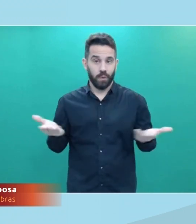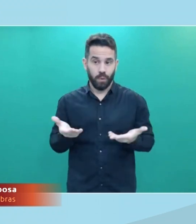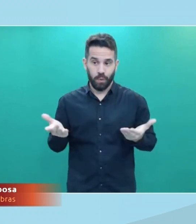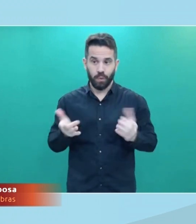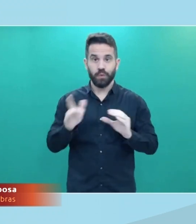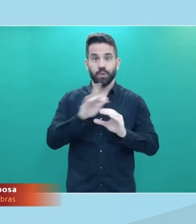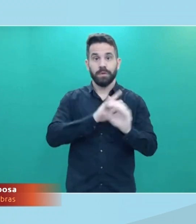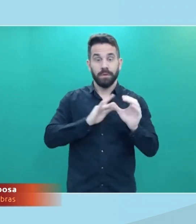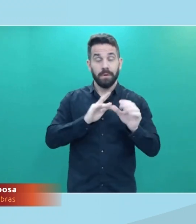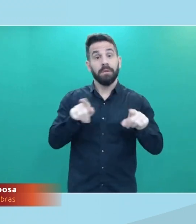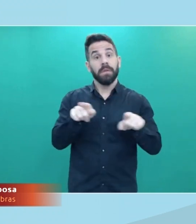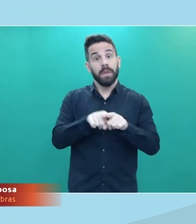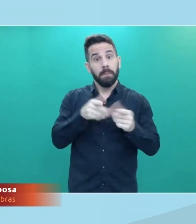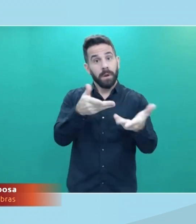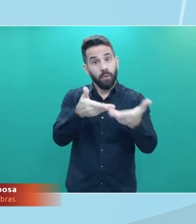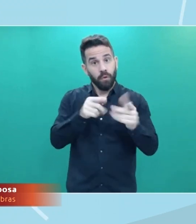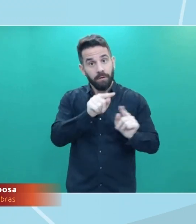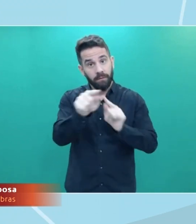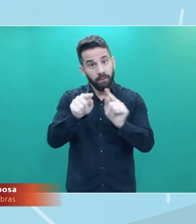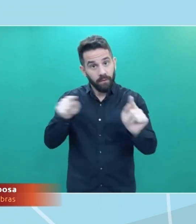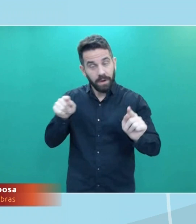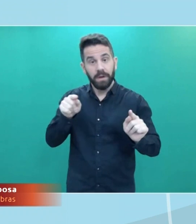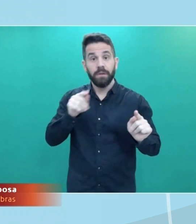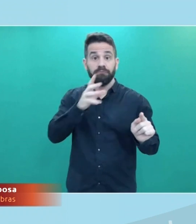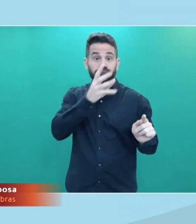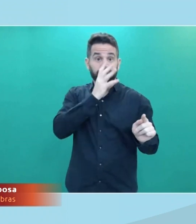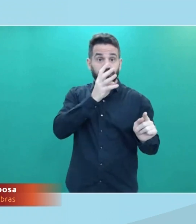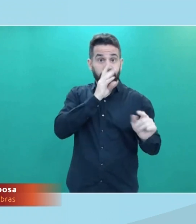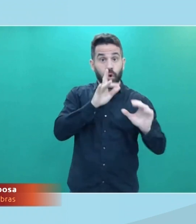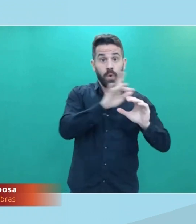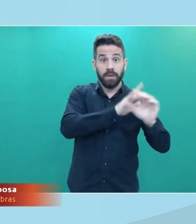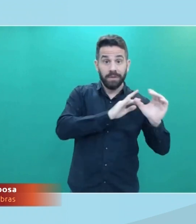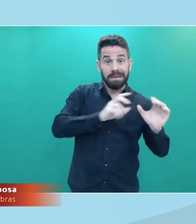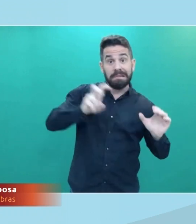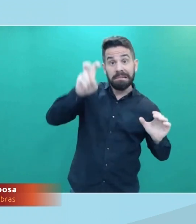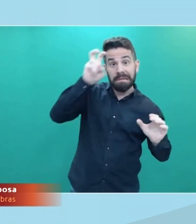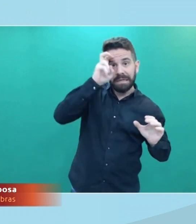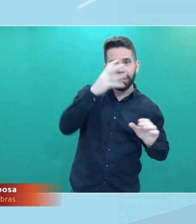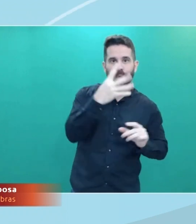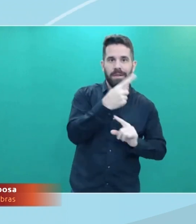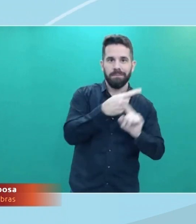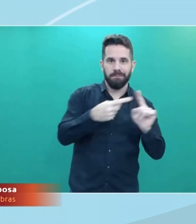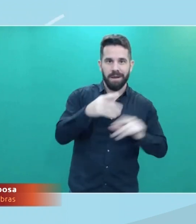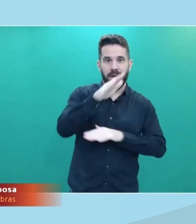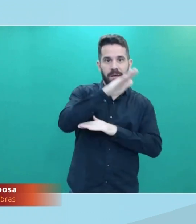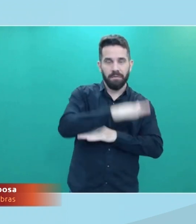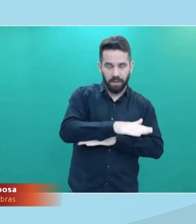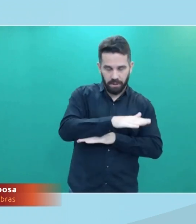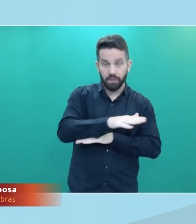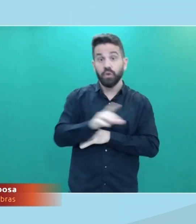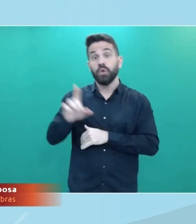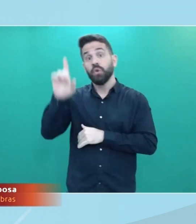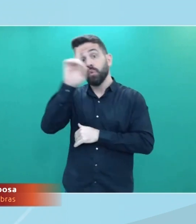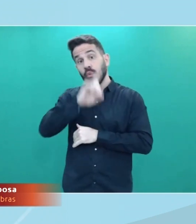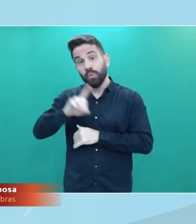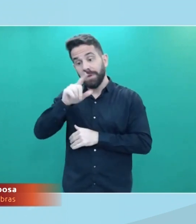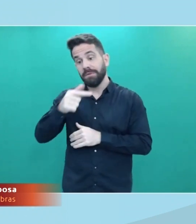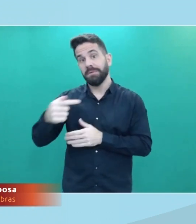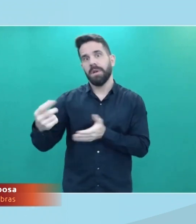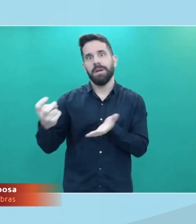te convido a assistir o Conexões sempre às quintas-feiras, 4h30 da tarde, e aos domingos, às 7